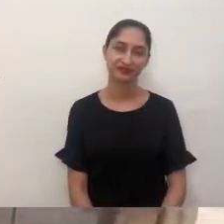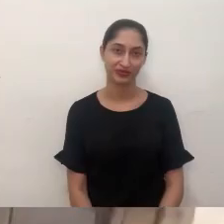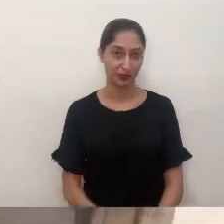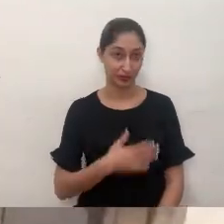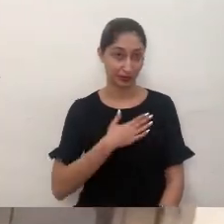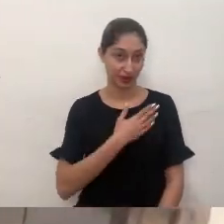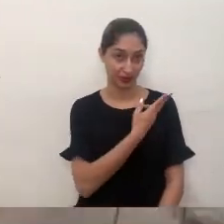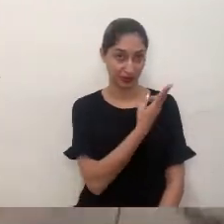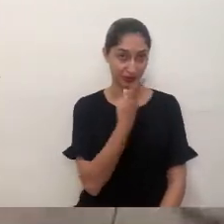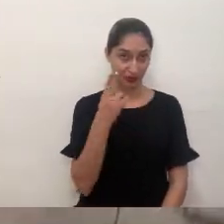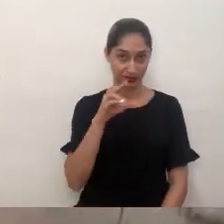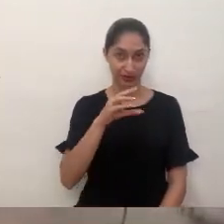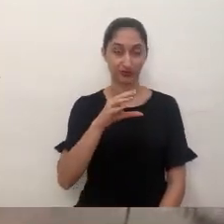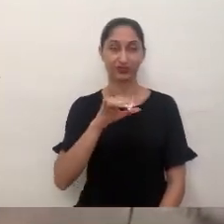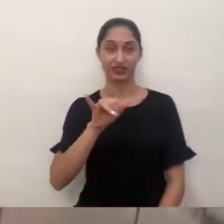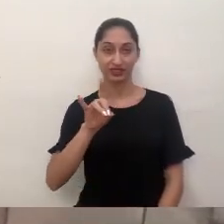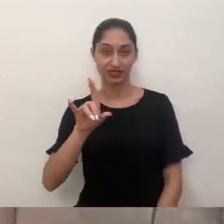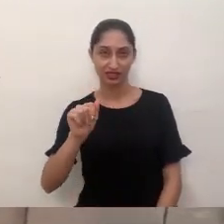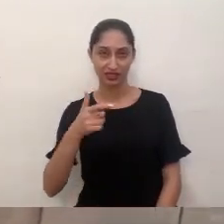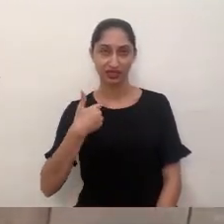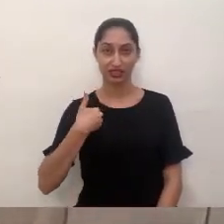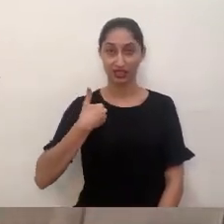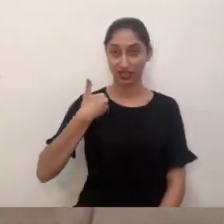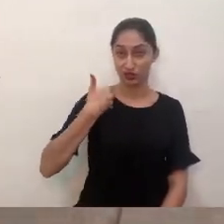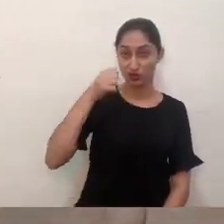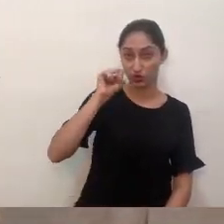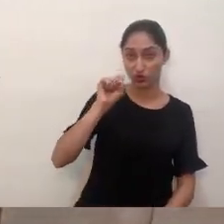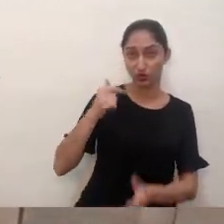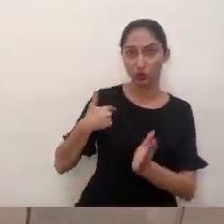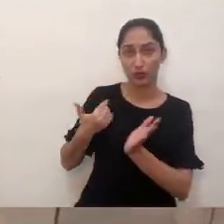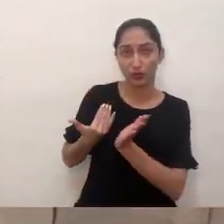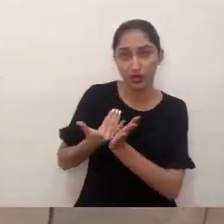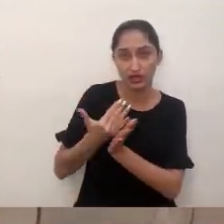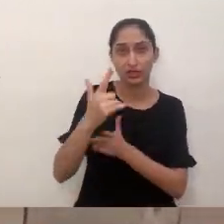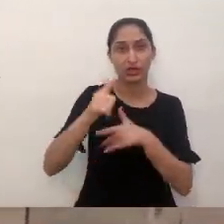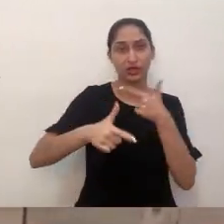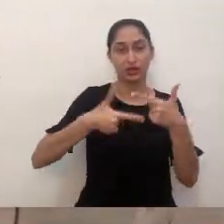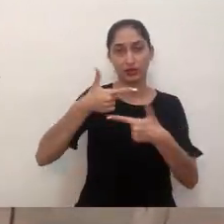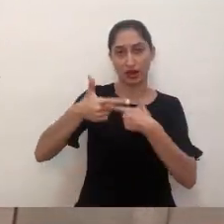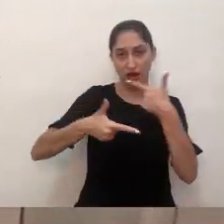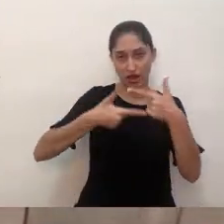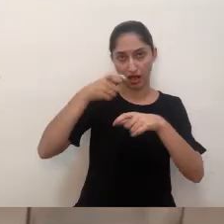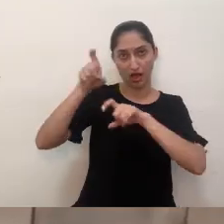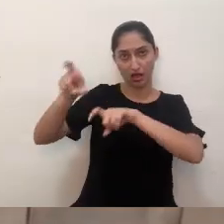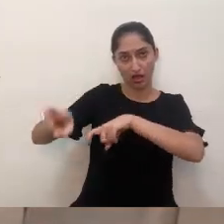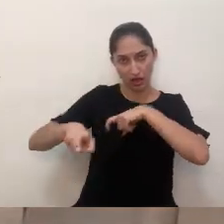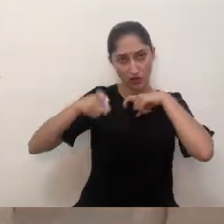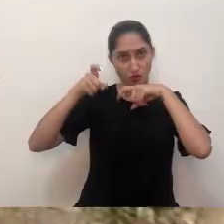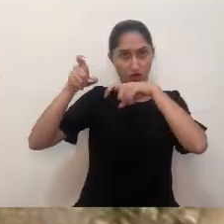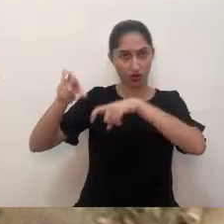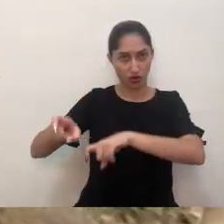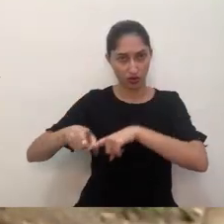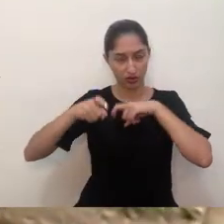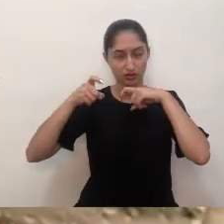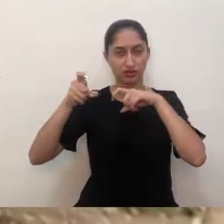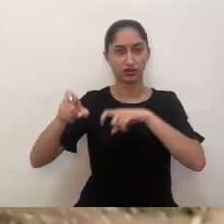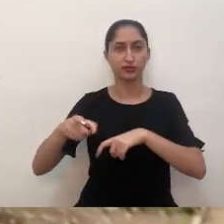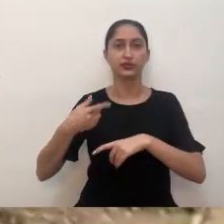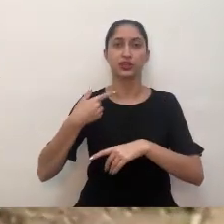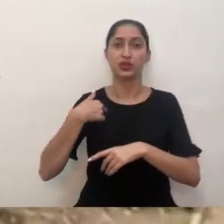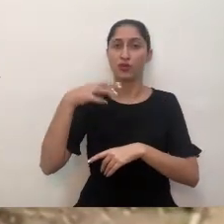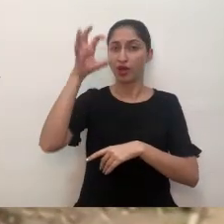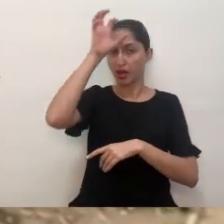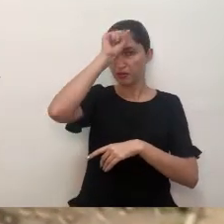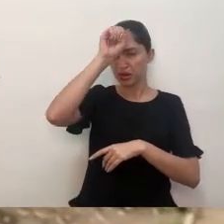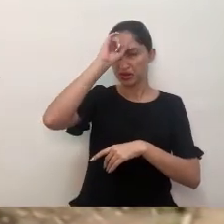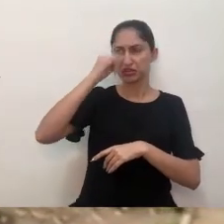Meu nome é Cida. Desde os 8 anos de idade, eu comecei a trabalhar na lavoura. Eu aprendi a trabalhar